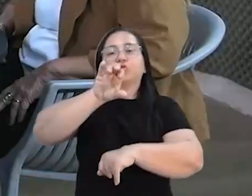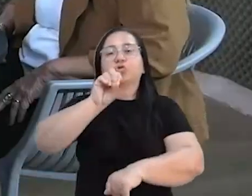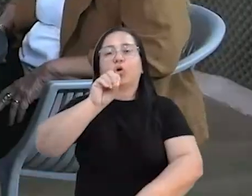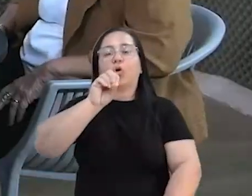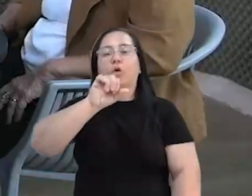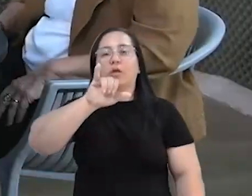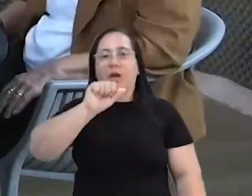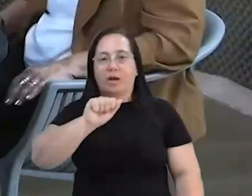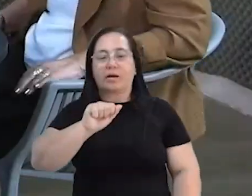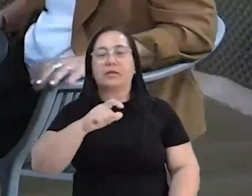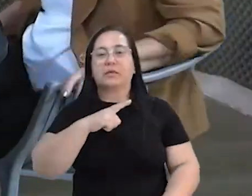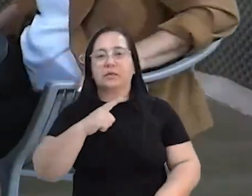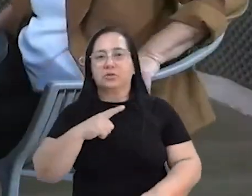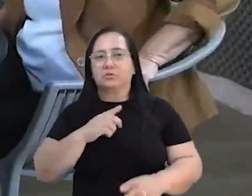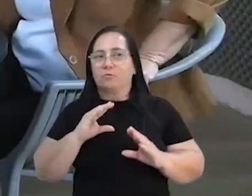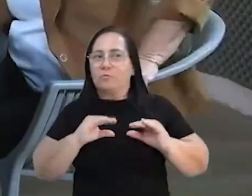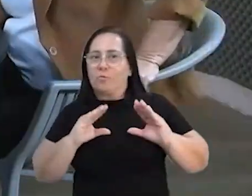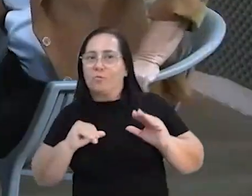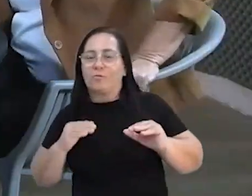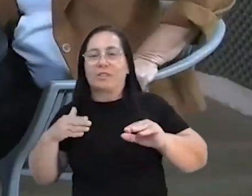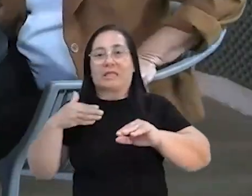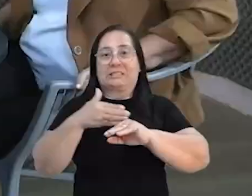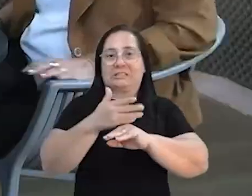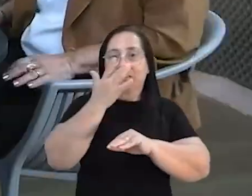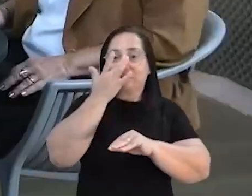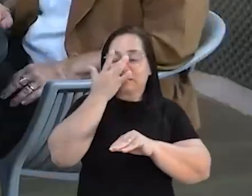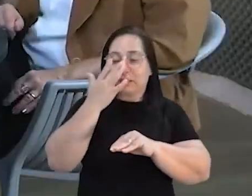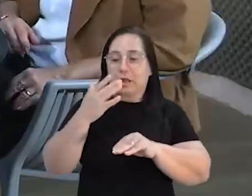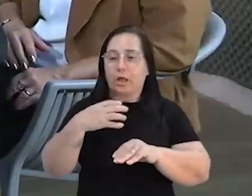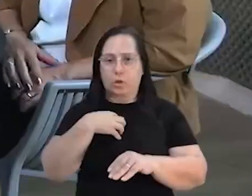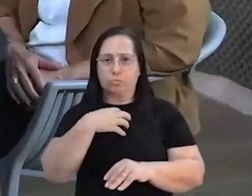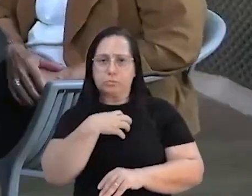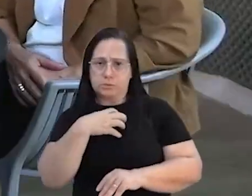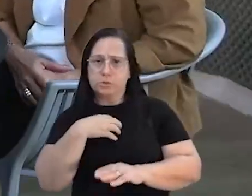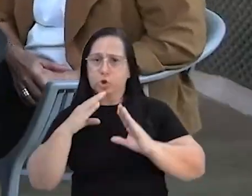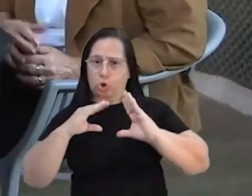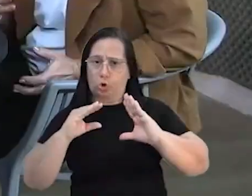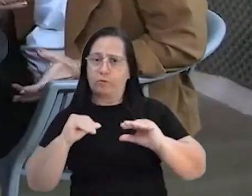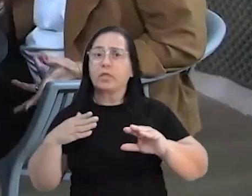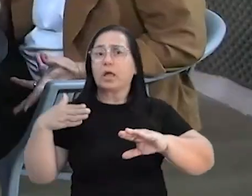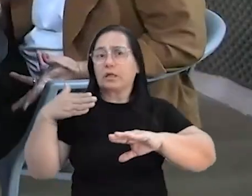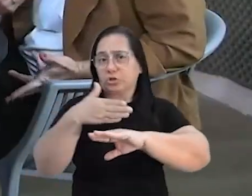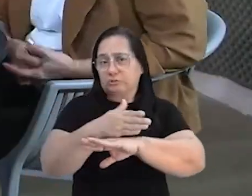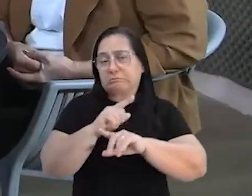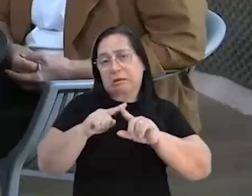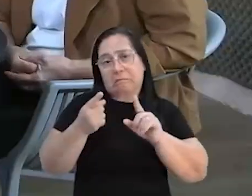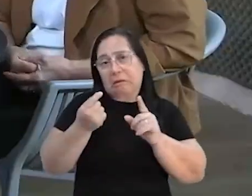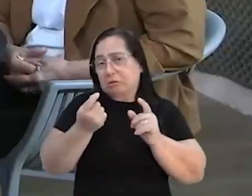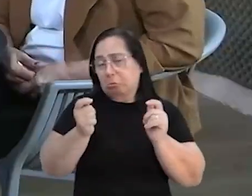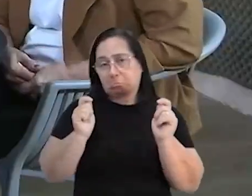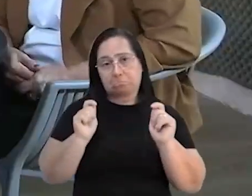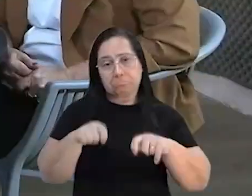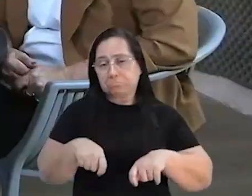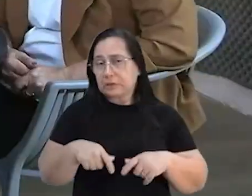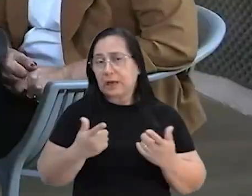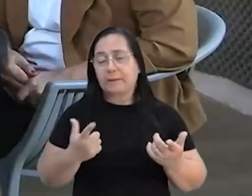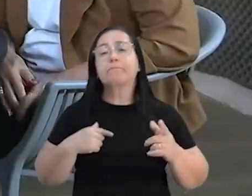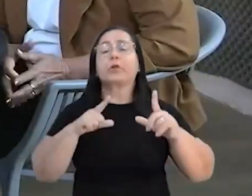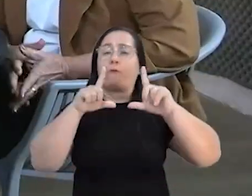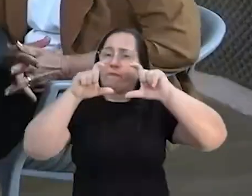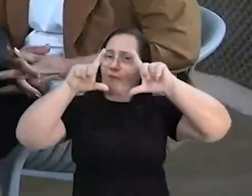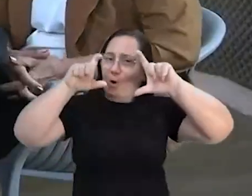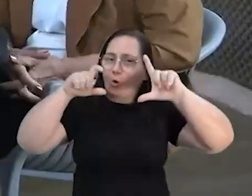de entrar, pois não tínhamos um cartão que pudesse Não, eu me senti confortável de entrar, agora Pois não é, de você pagar, não né? Eu não Entrei para não. tirar foto,